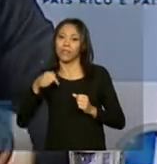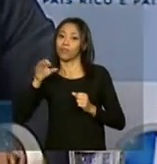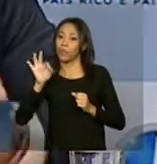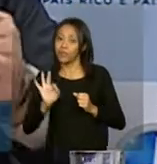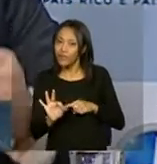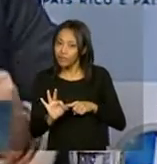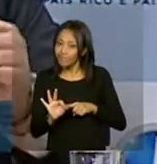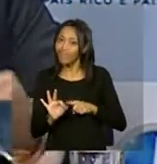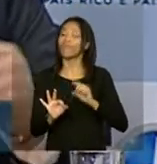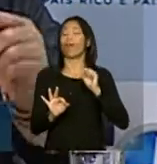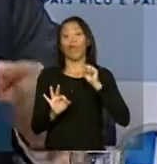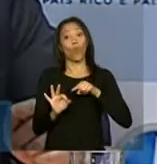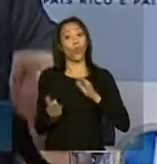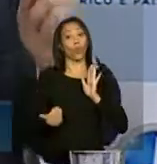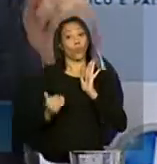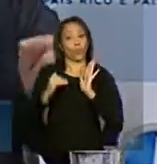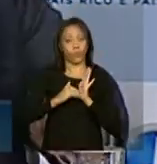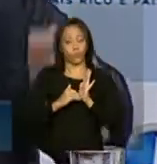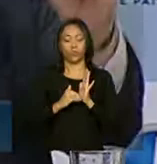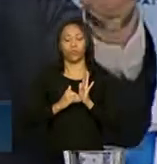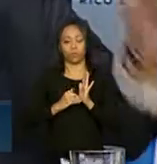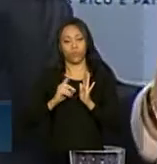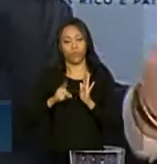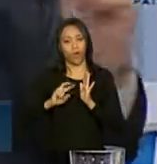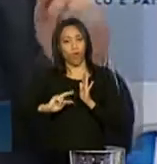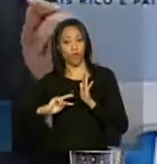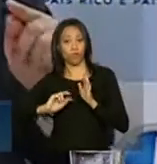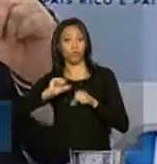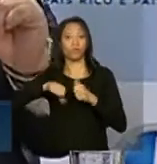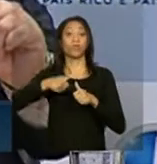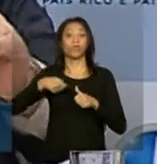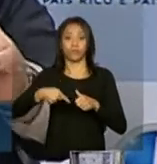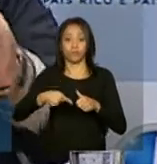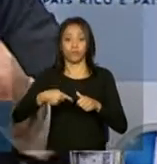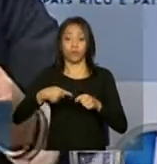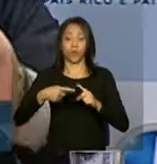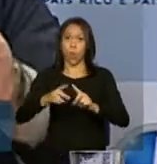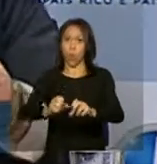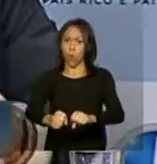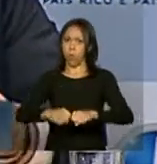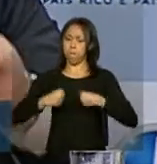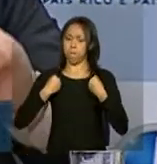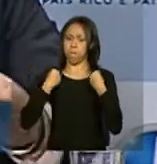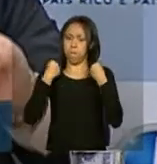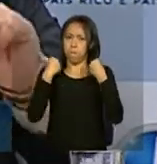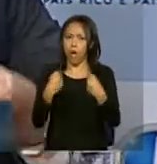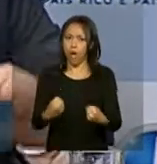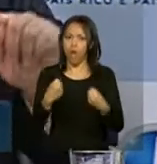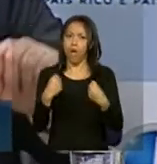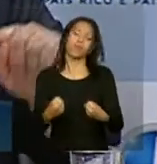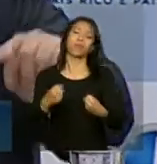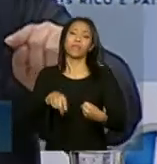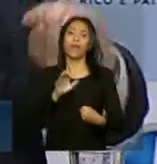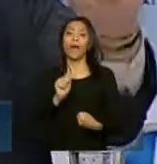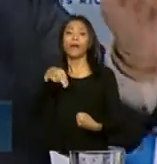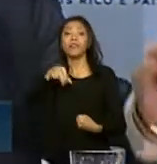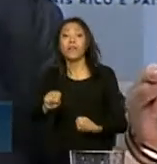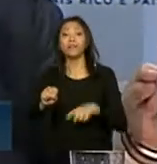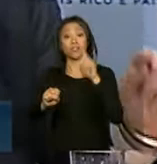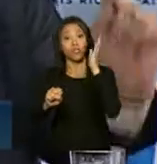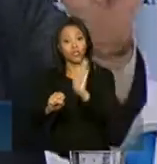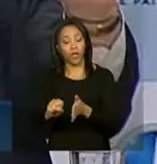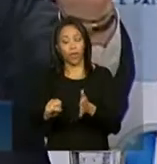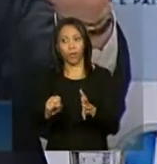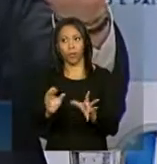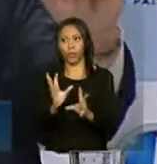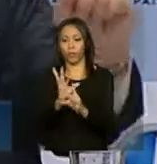0,77%. Esse foi o último impacto de alteração do rol. O maior impacto que a agência já aferiu ao longo da série